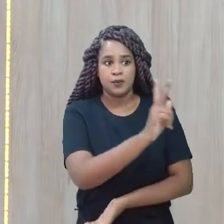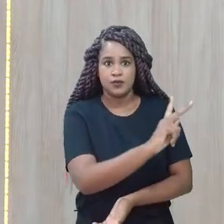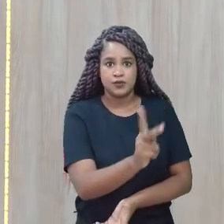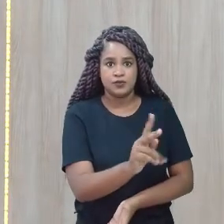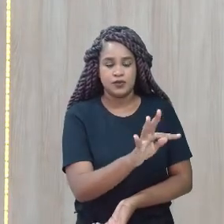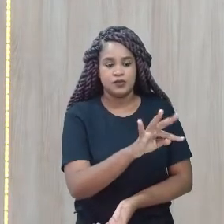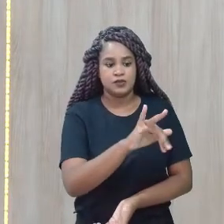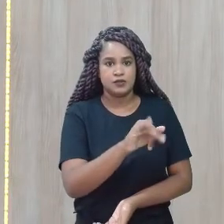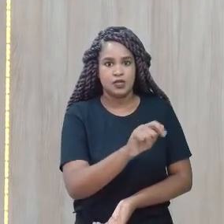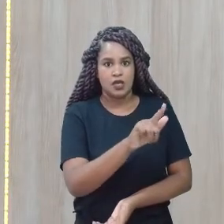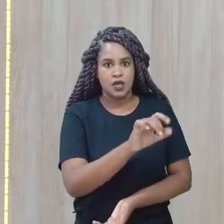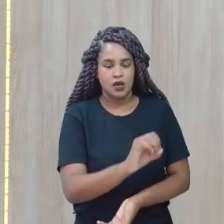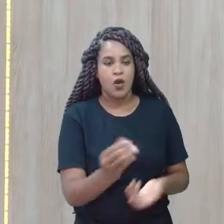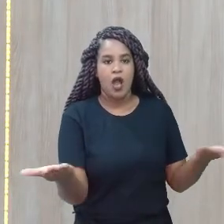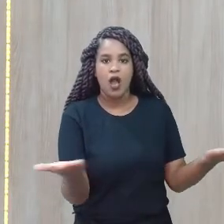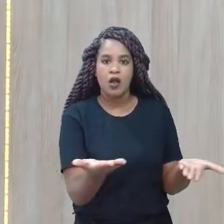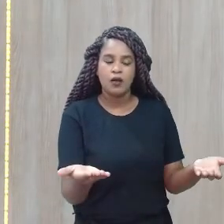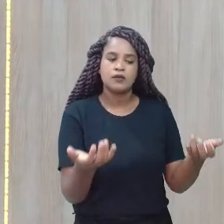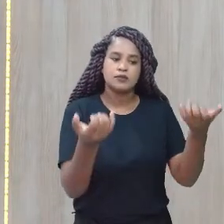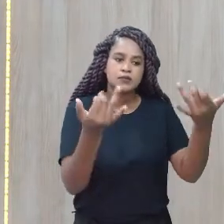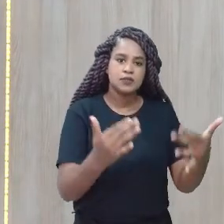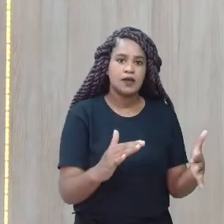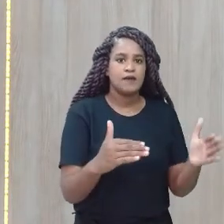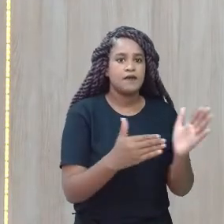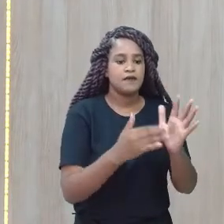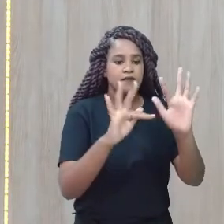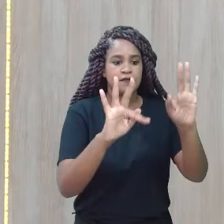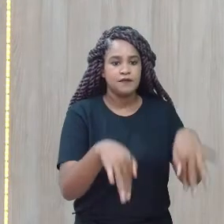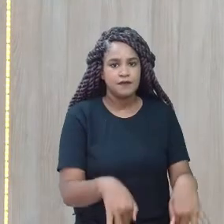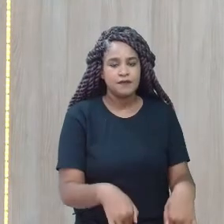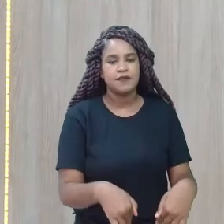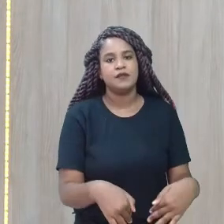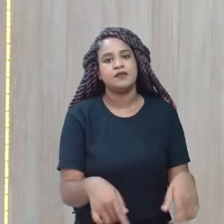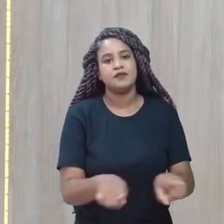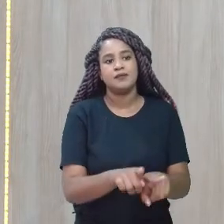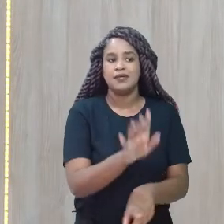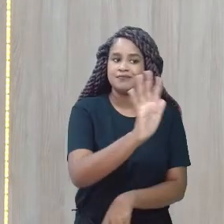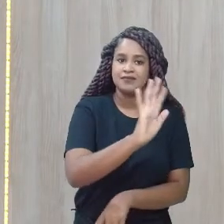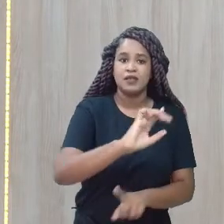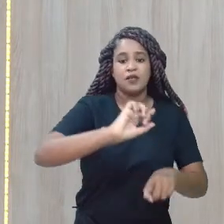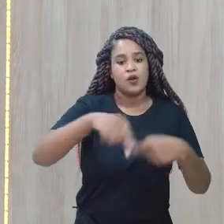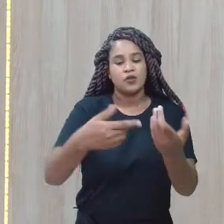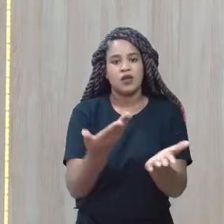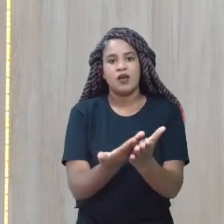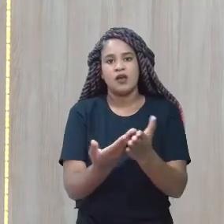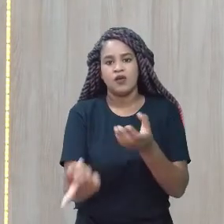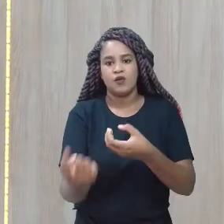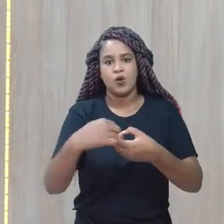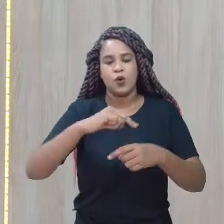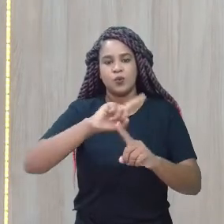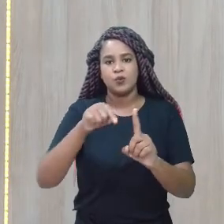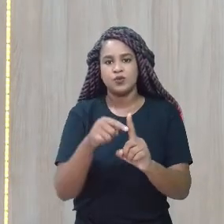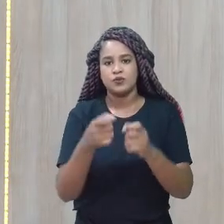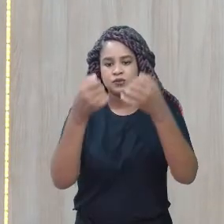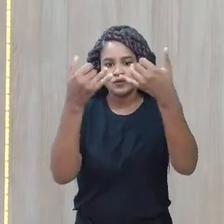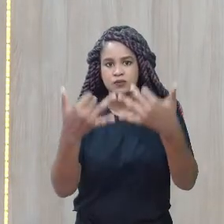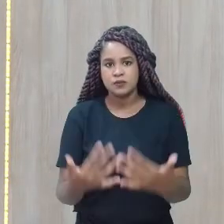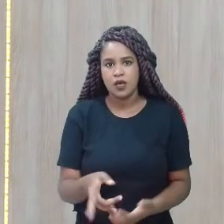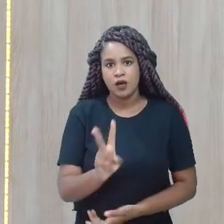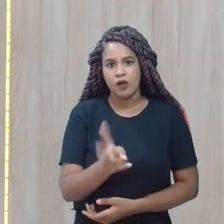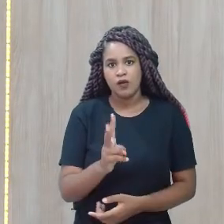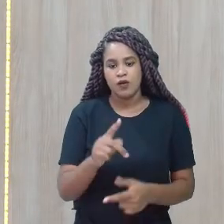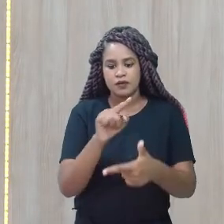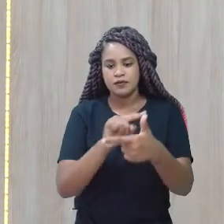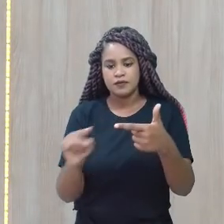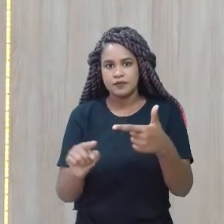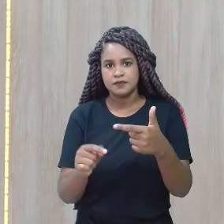para ele fazer as considerações finais, para ele se despedir, e a próxima aula a gente volta para finalizar a ideia de critério de